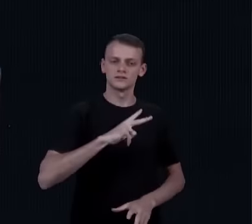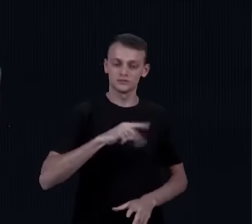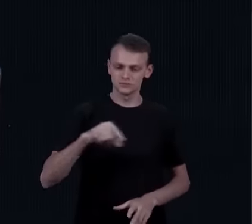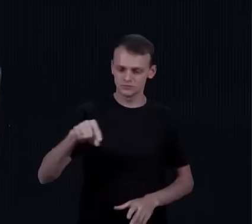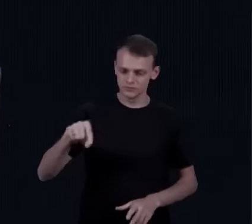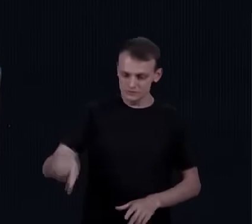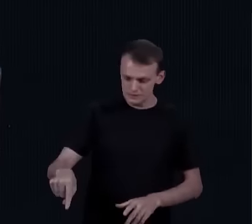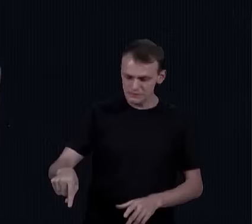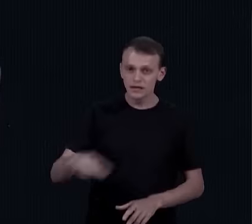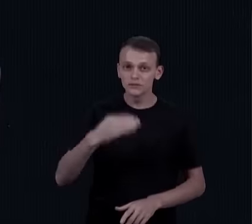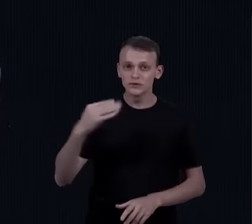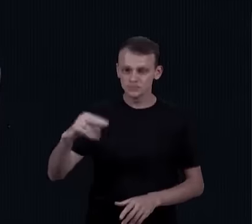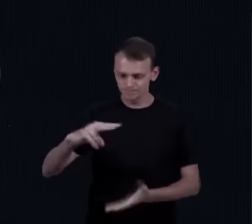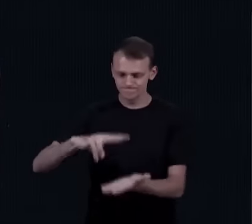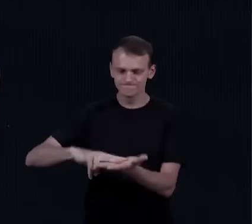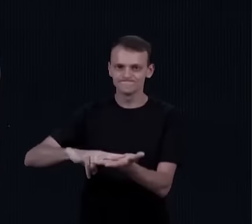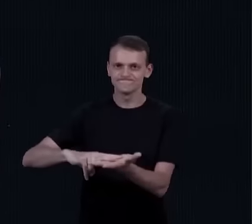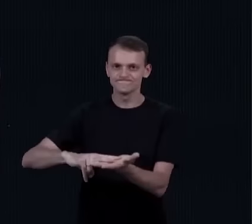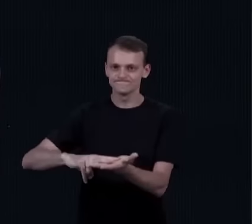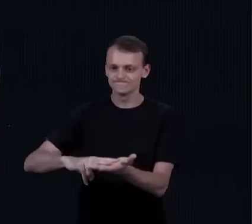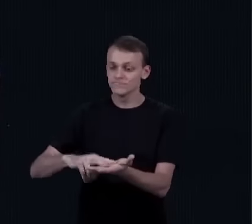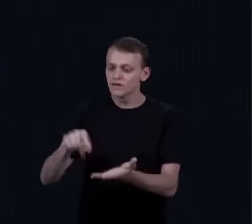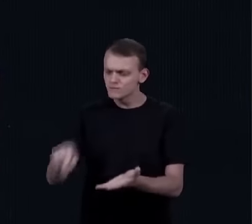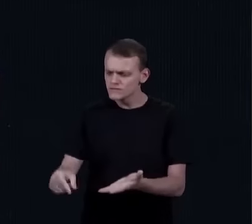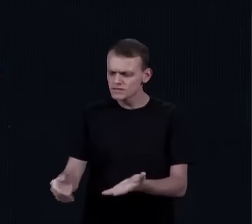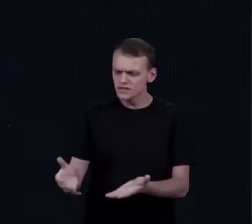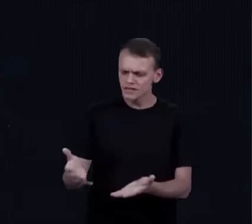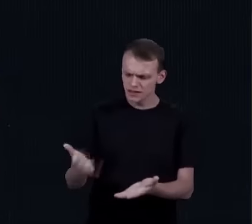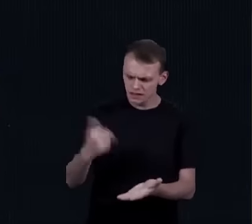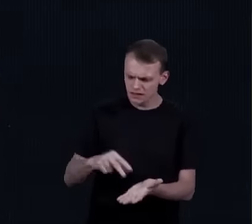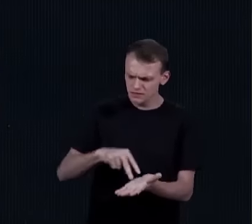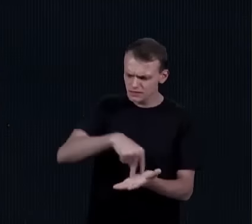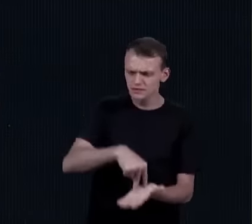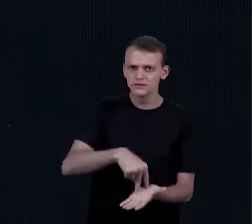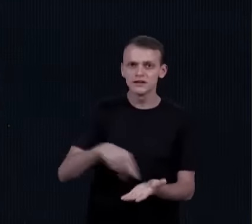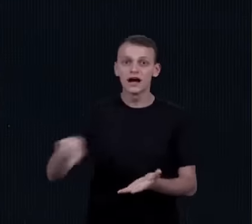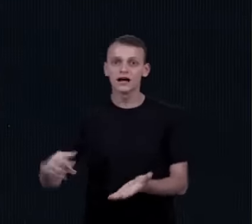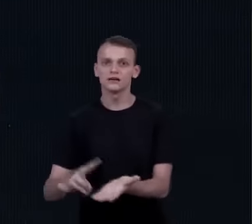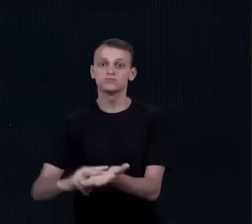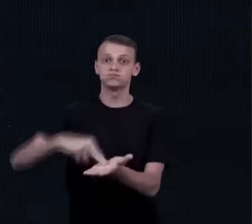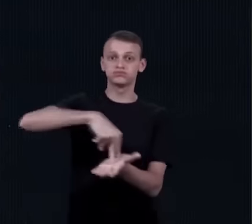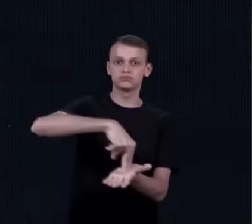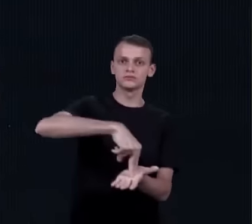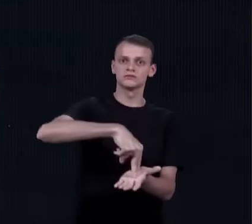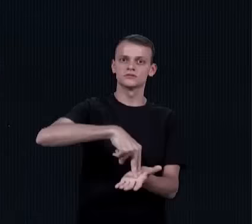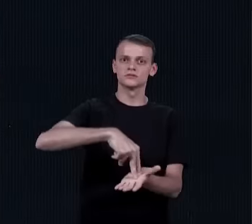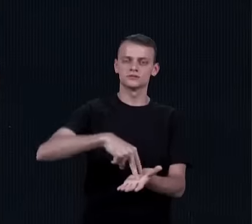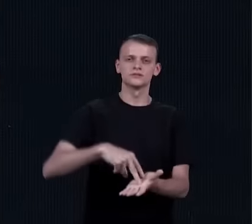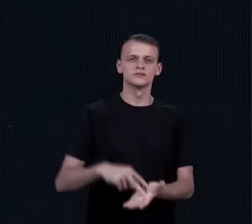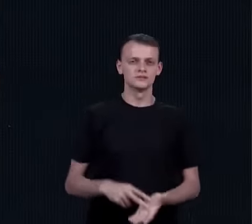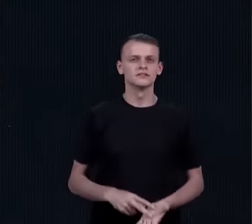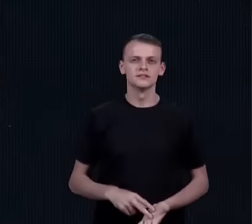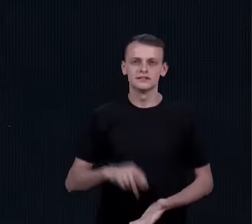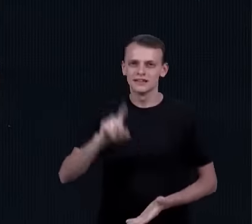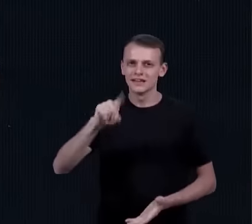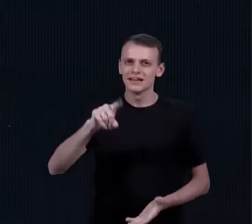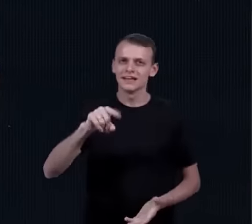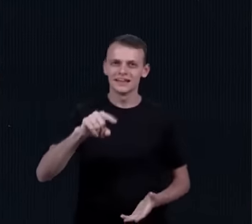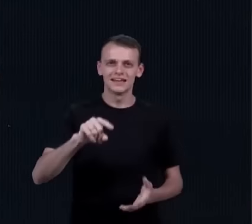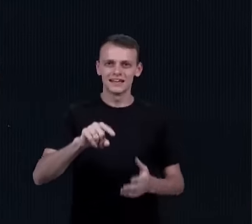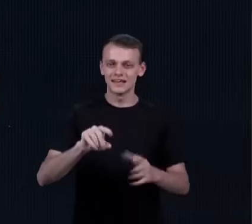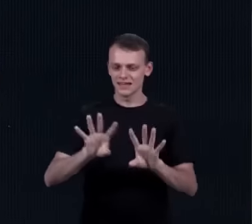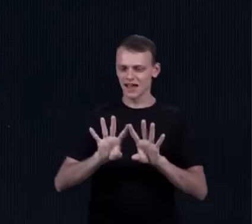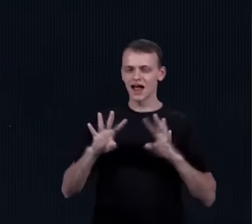vendo-a, Pedro sentou-se. Importante também é ajustar a proximidade das pessoas ao seu